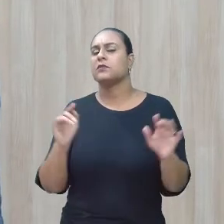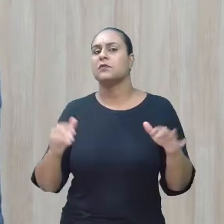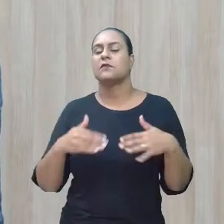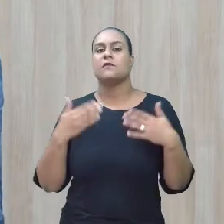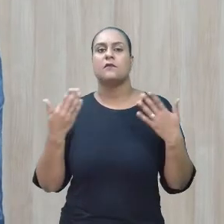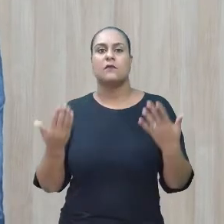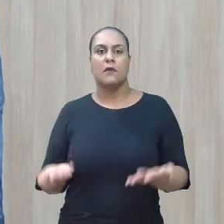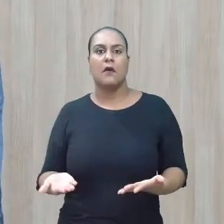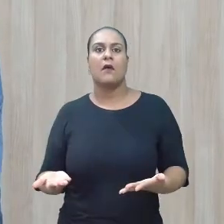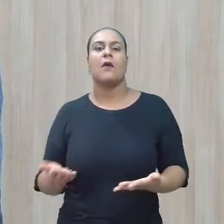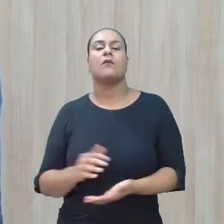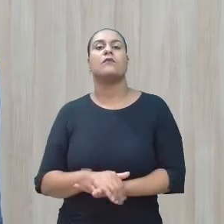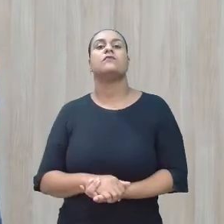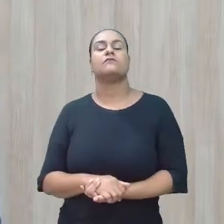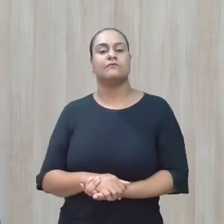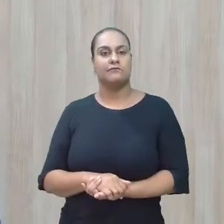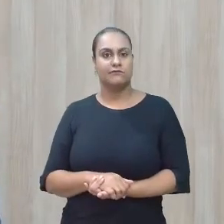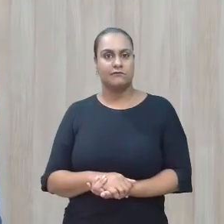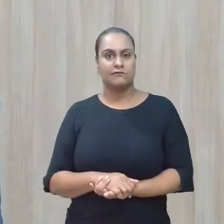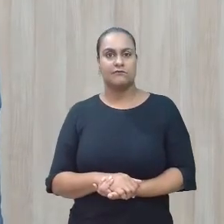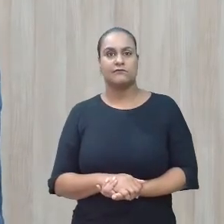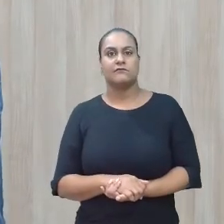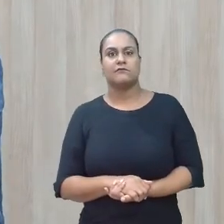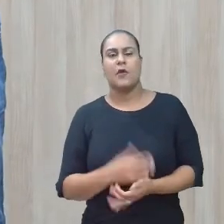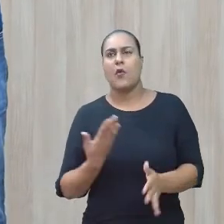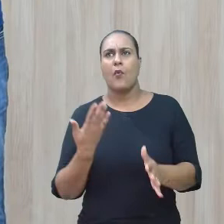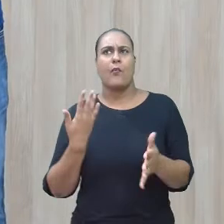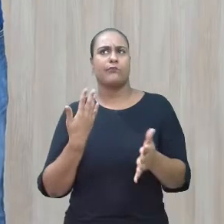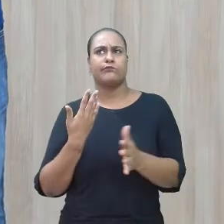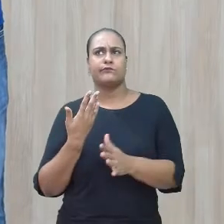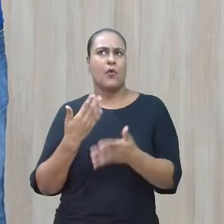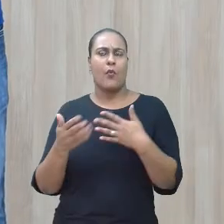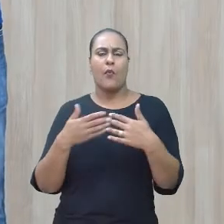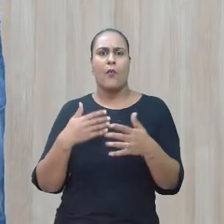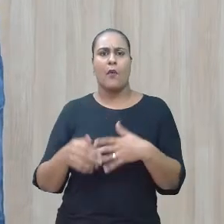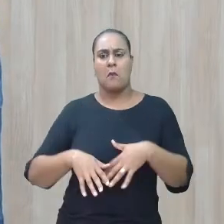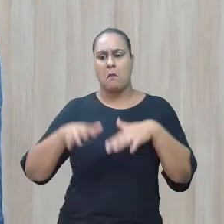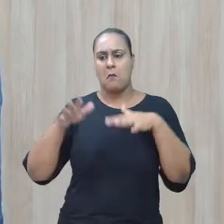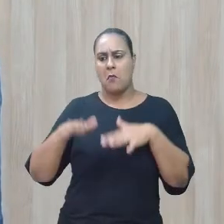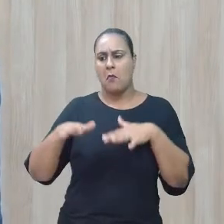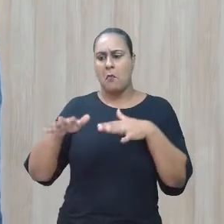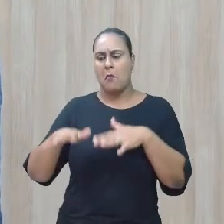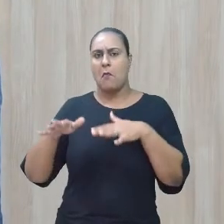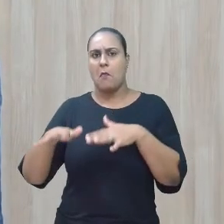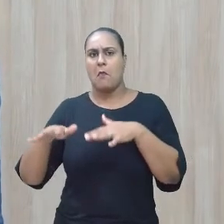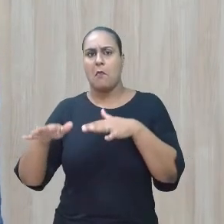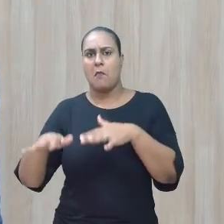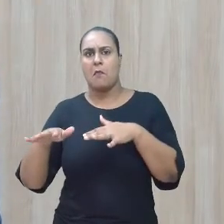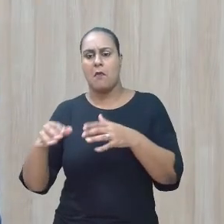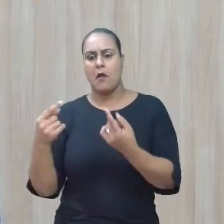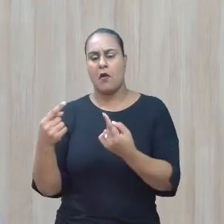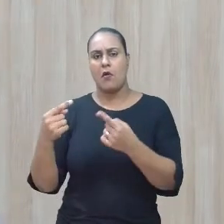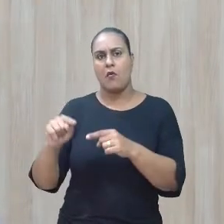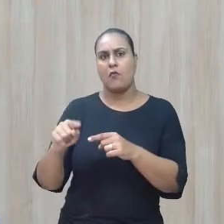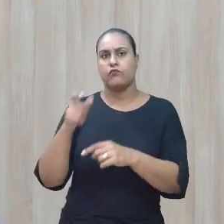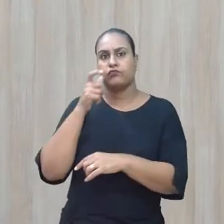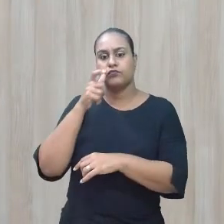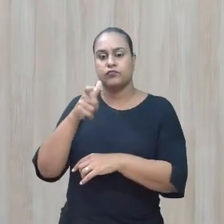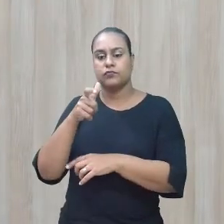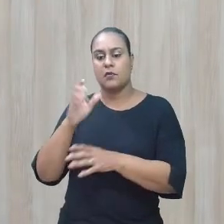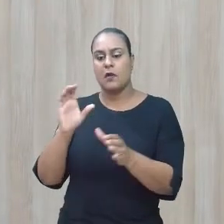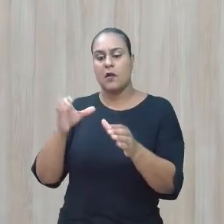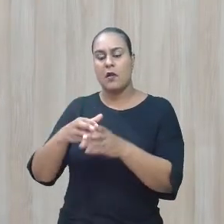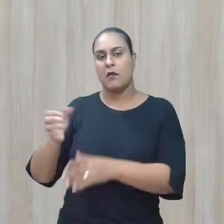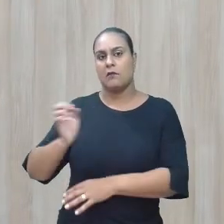de reprimir, né, qualquer mobilização no Brasil que viesse a ser contra os interesses de uma elite, tá